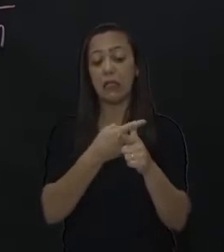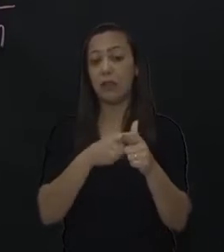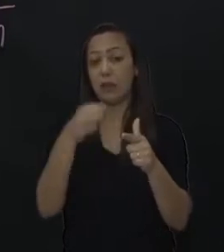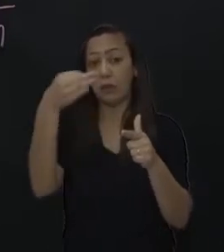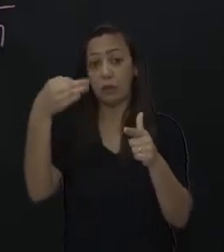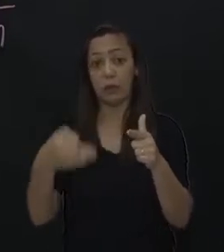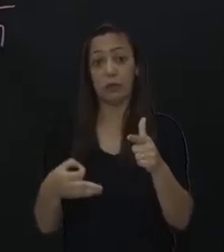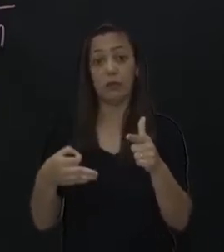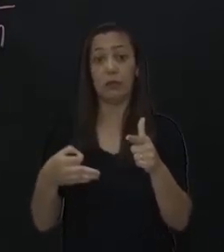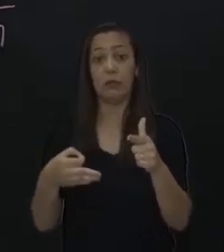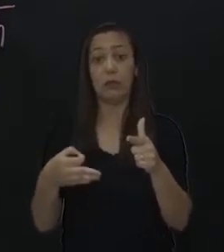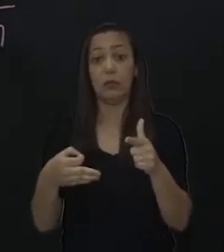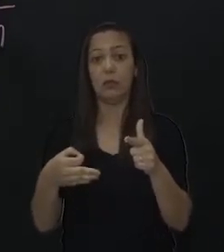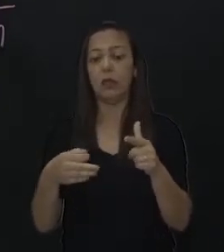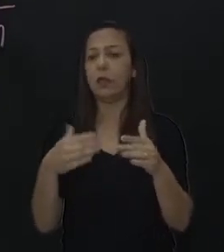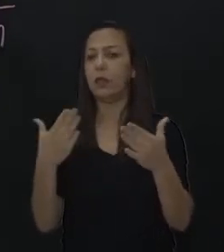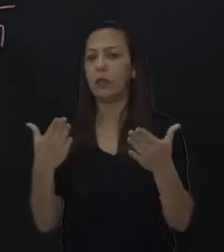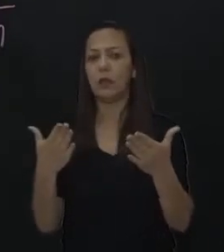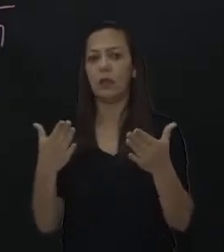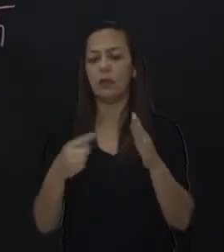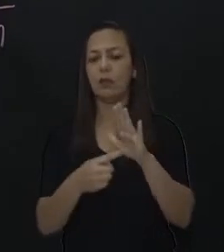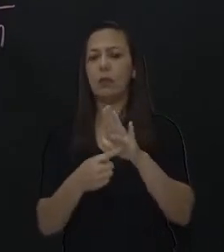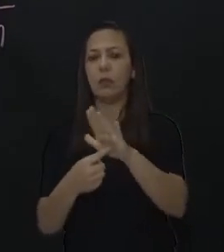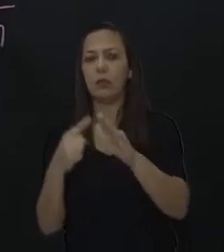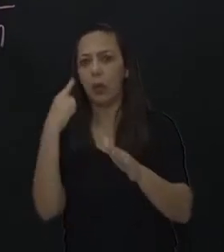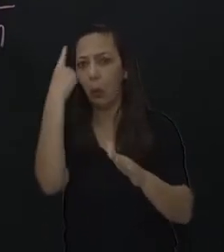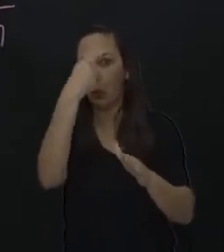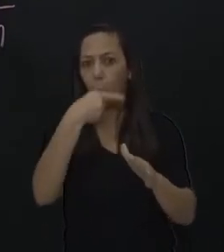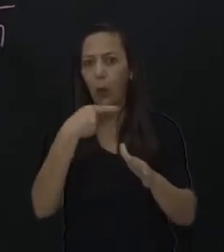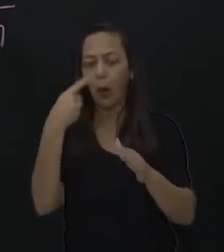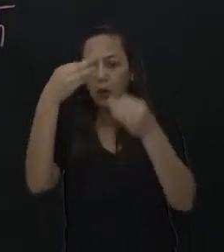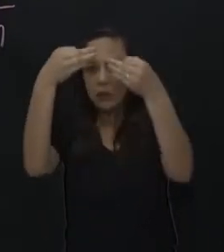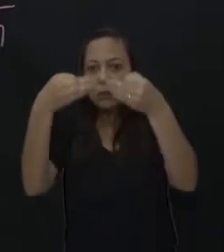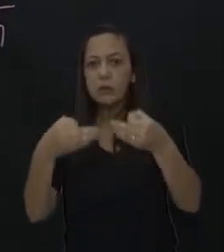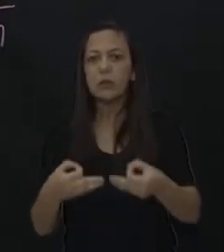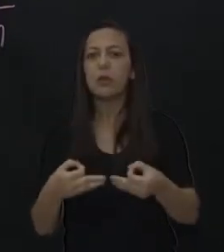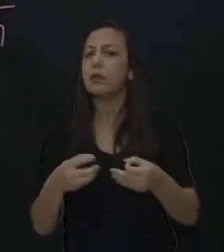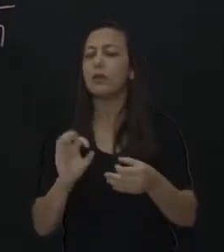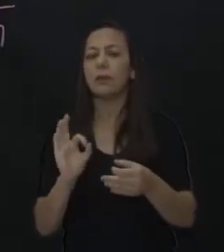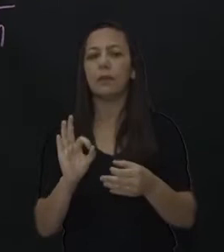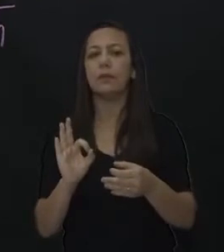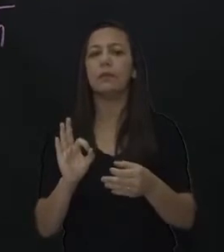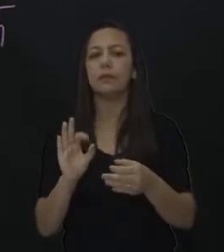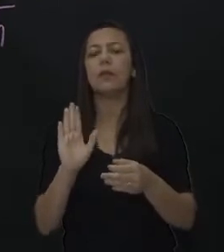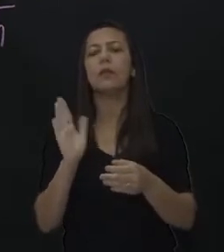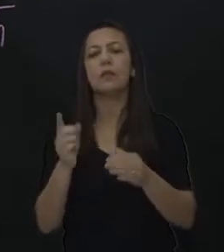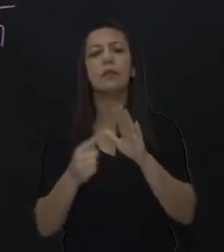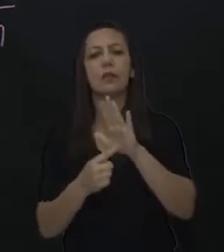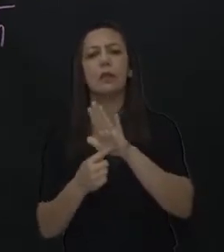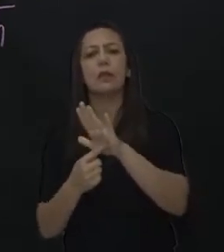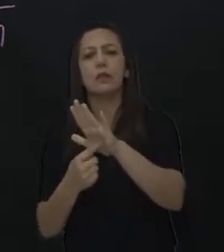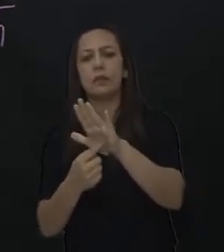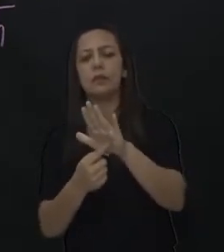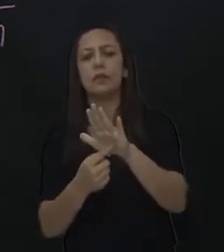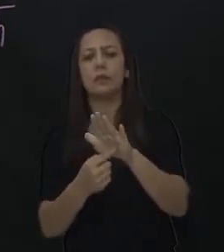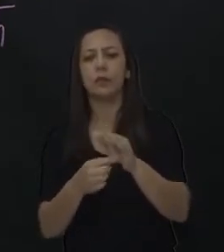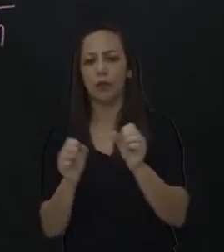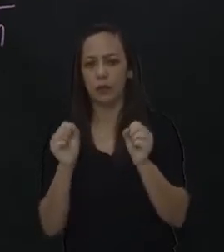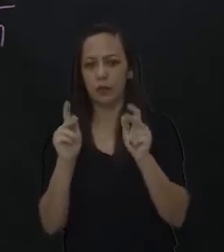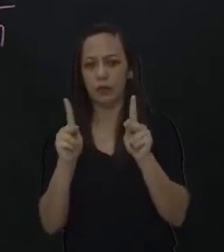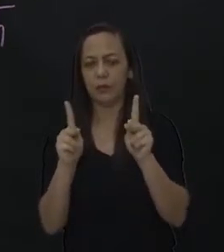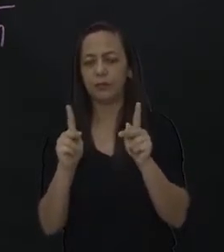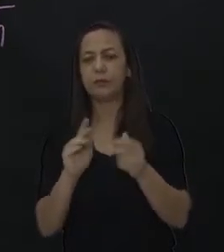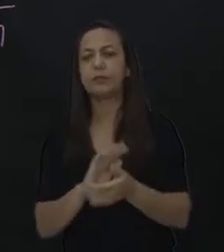lógico então que ele não vai fechar 1 hora exata, como acabei de lhes mostrar em relação ao 80,